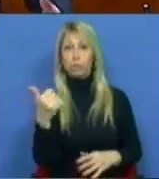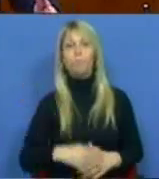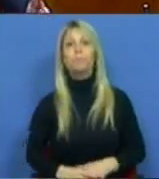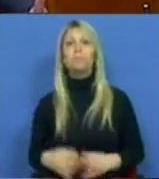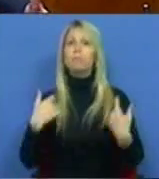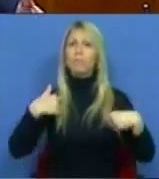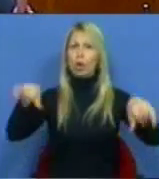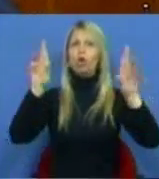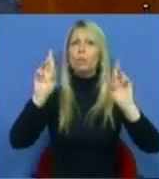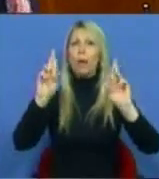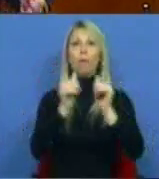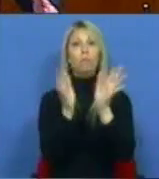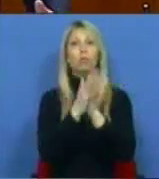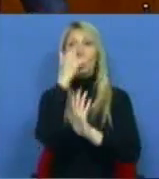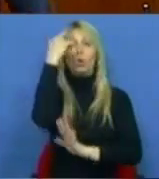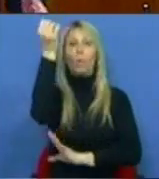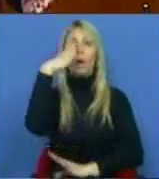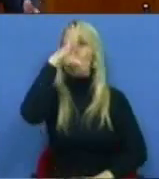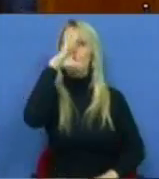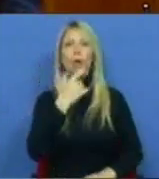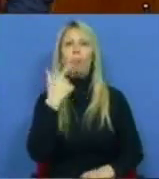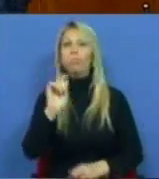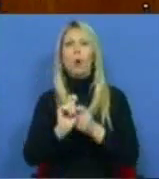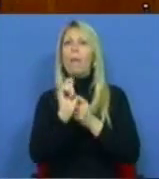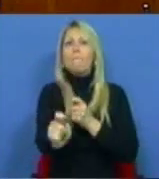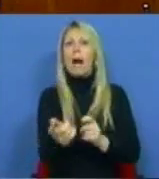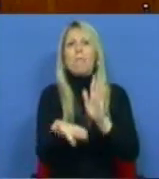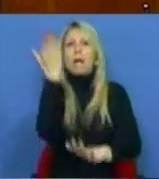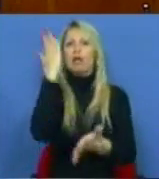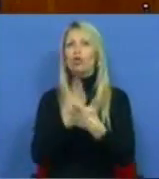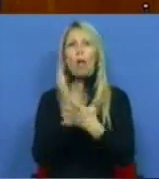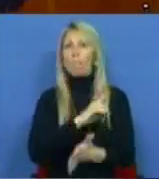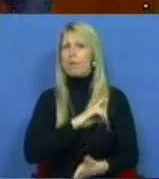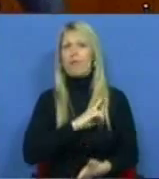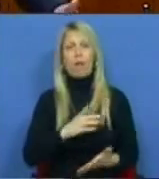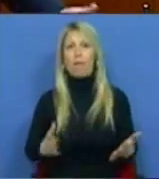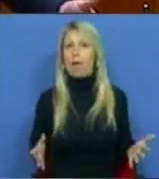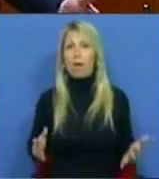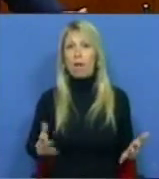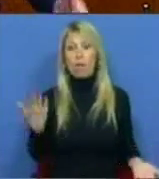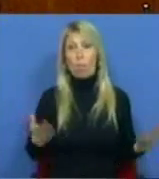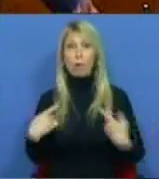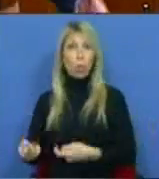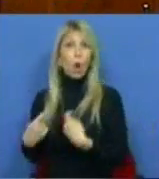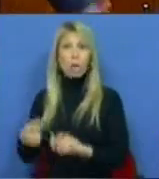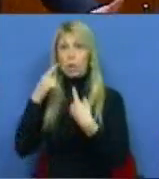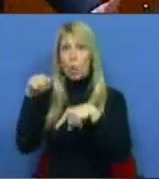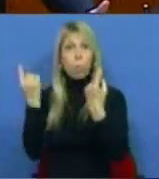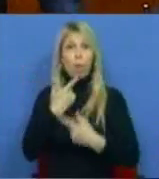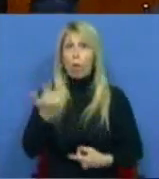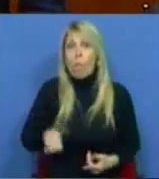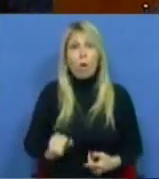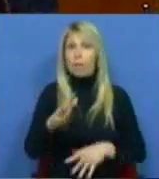eu espero que todos compreendam que o Estado não pode pagar mais aos privados do que gasta com o público. Não pode